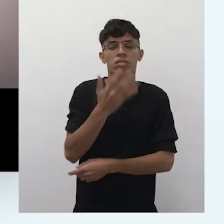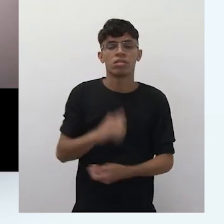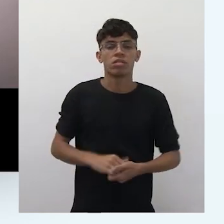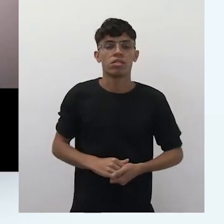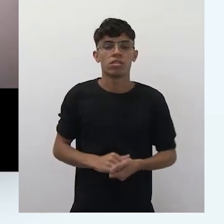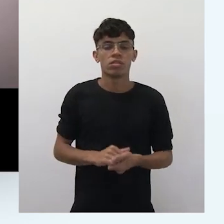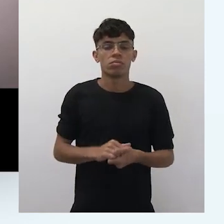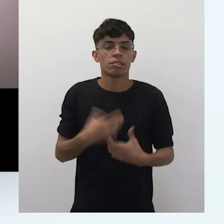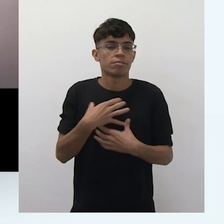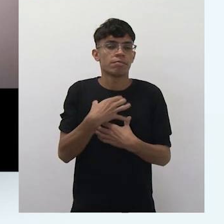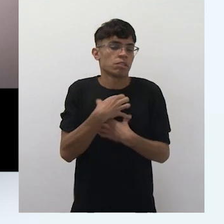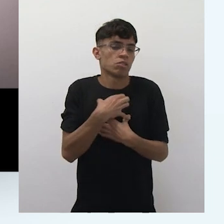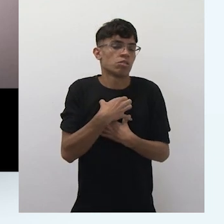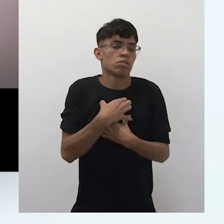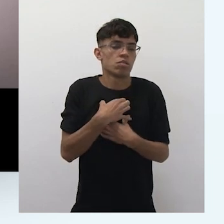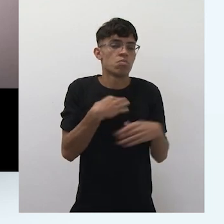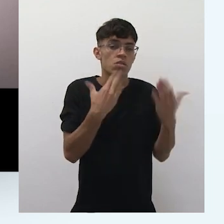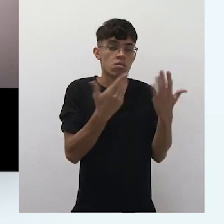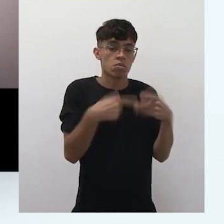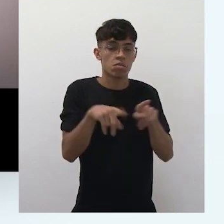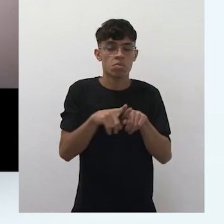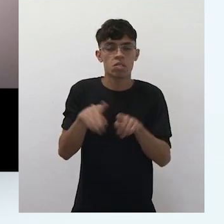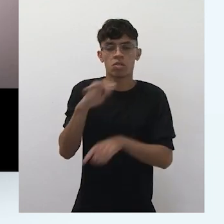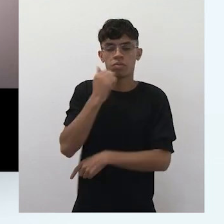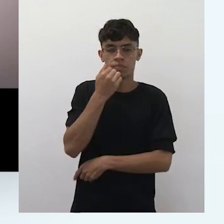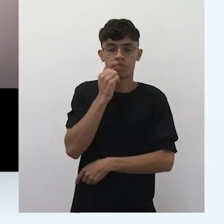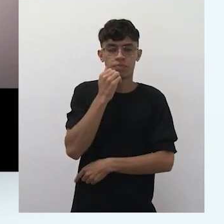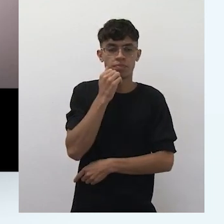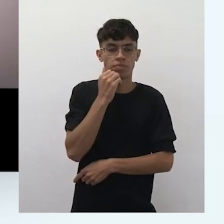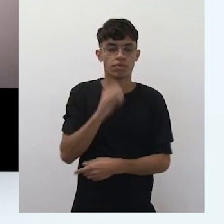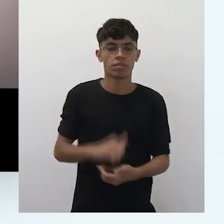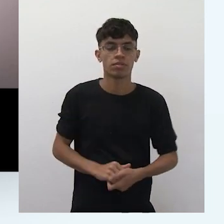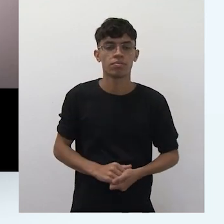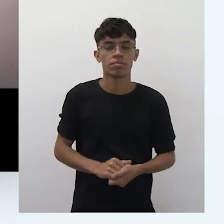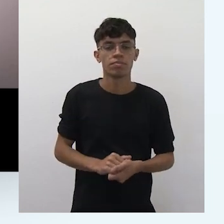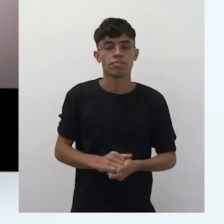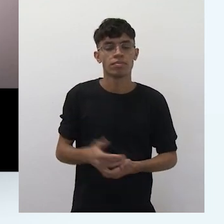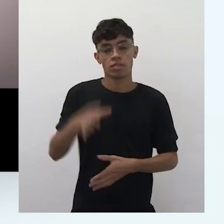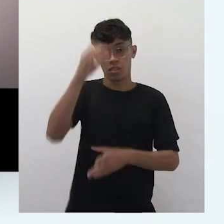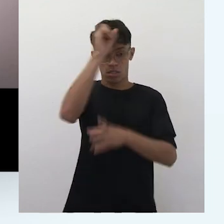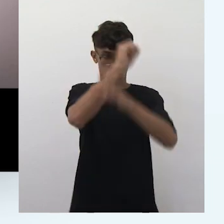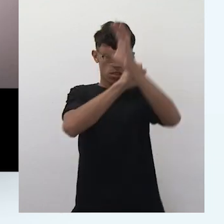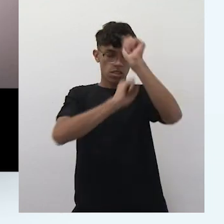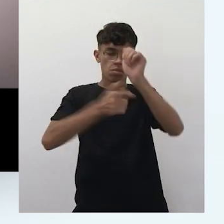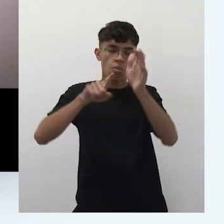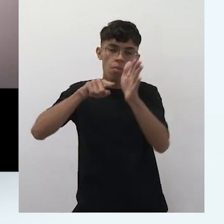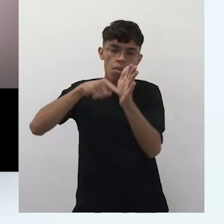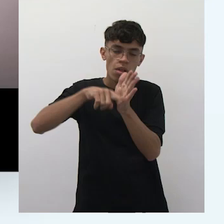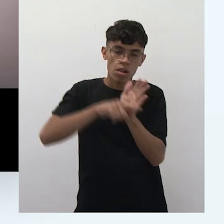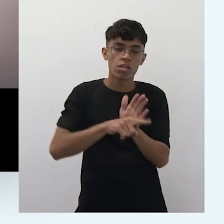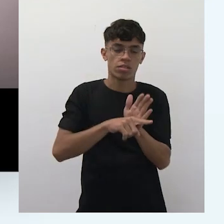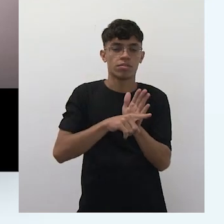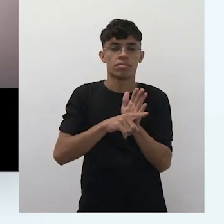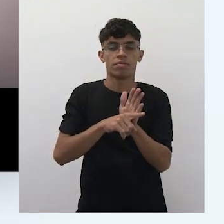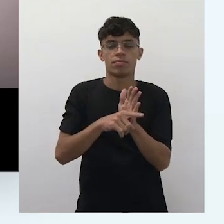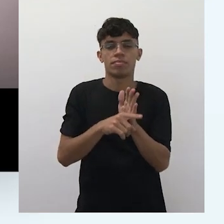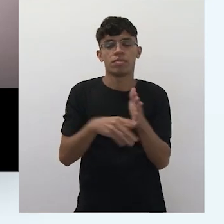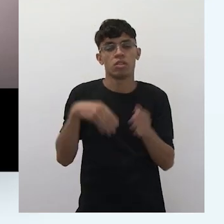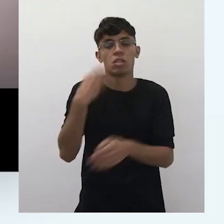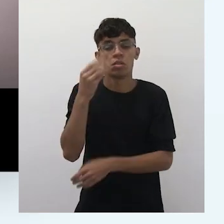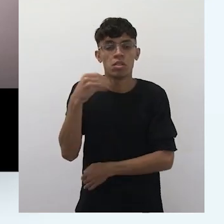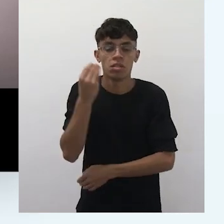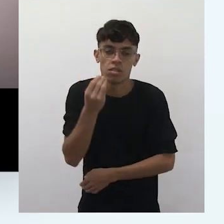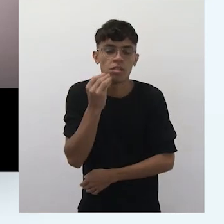questões sociocientíficas e debates. Pode-se trabalhar com aprendizagem por investigação, por